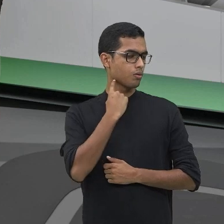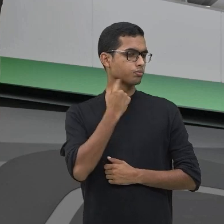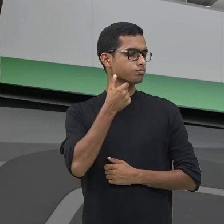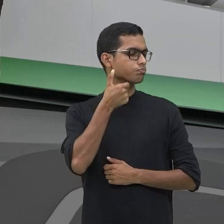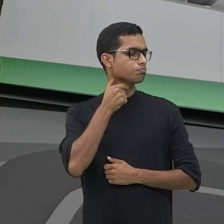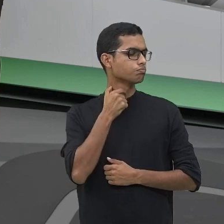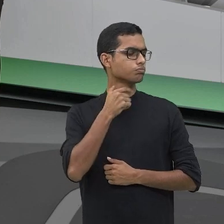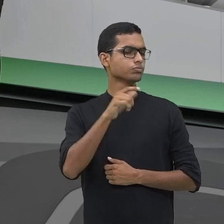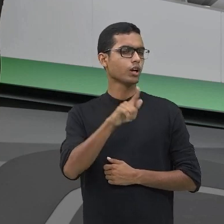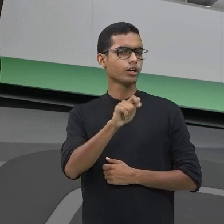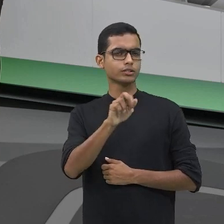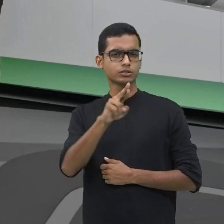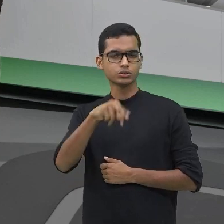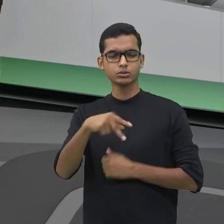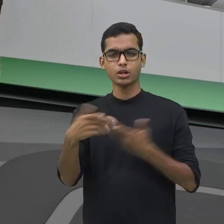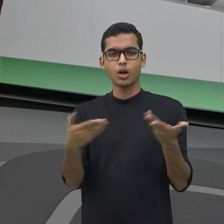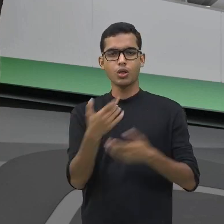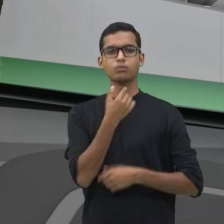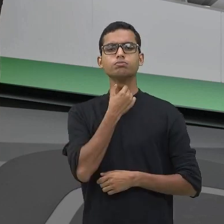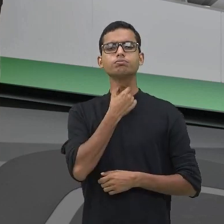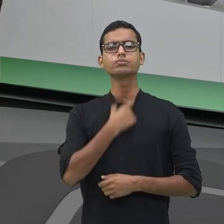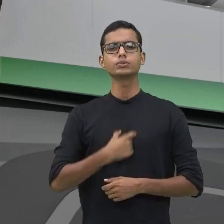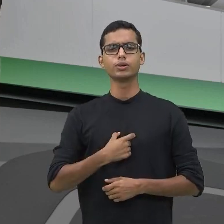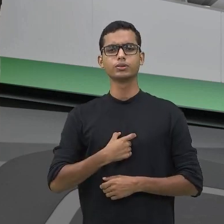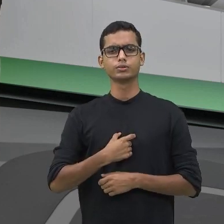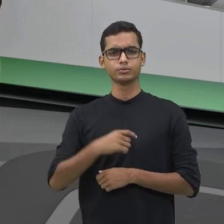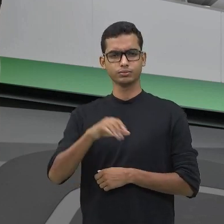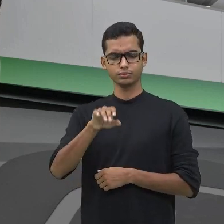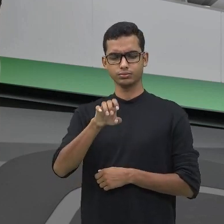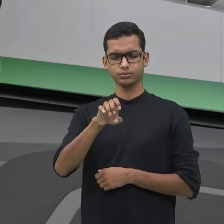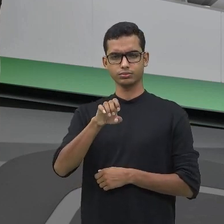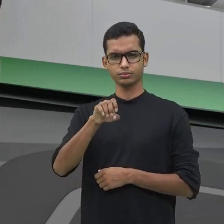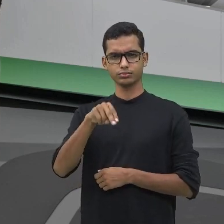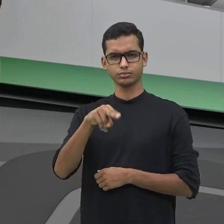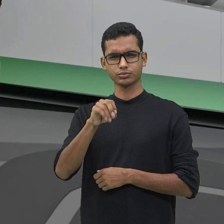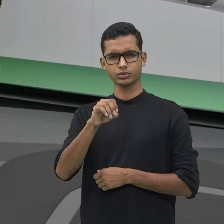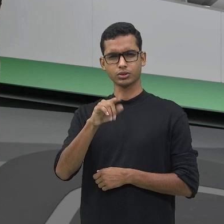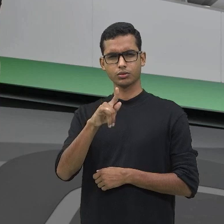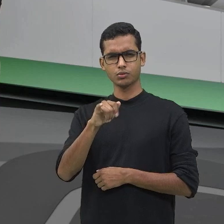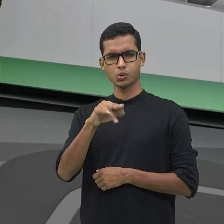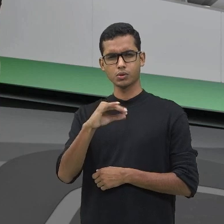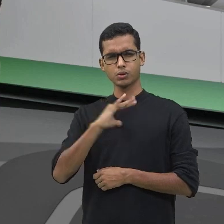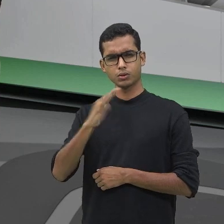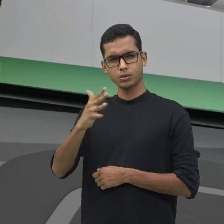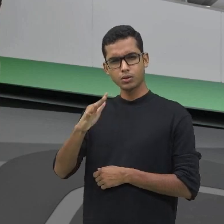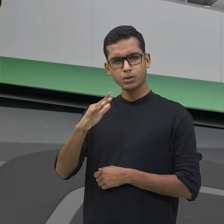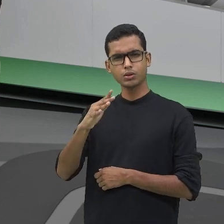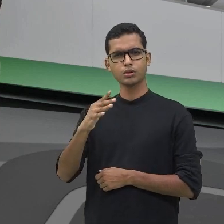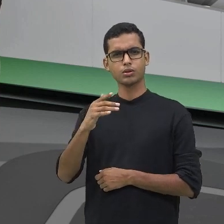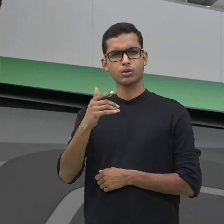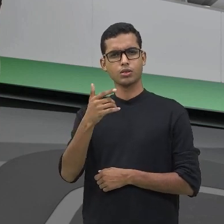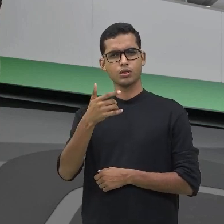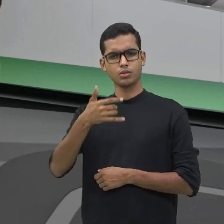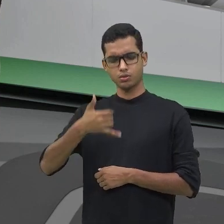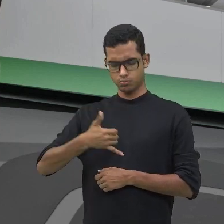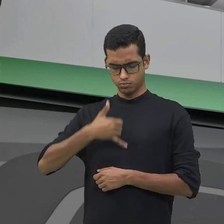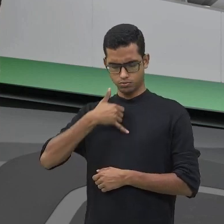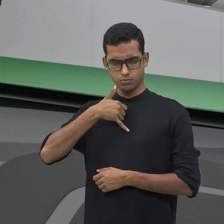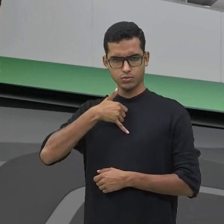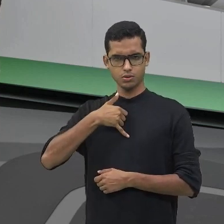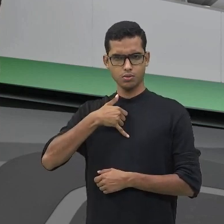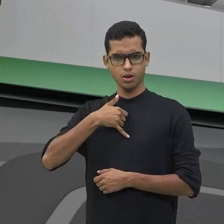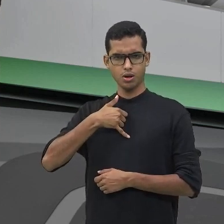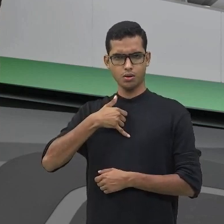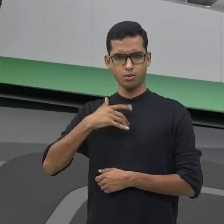O esôfago parece grande, gente, mas ele não é muito não. Ele tem uns 25 centímetros, é um pouquinho maior do que aqui, ó, a